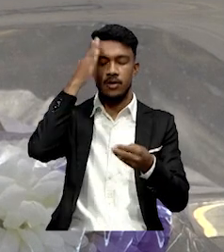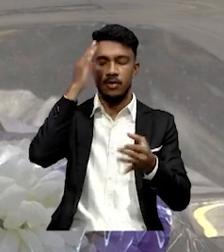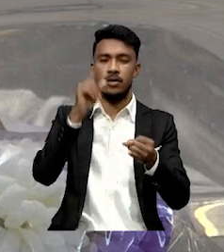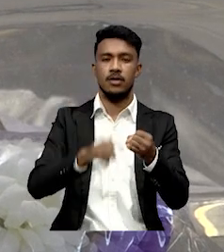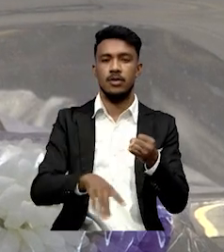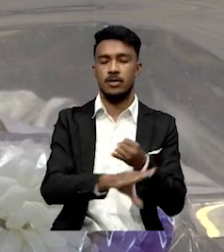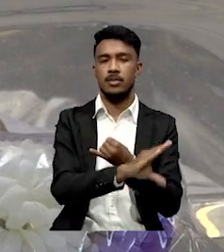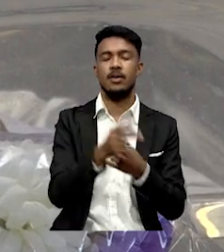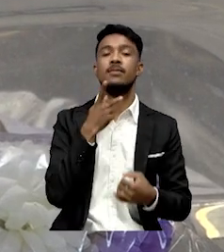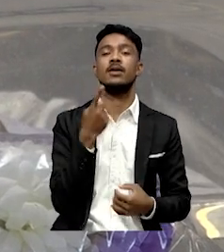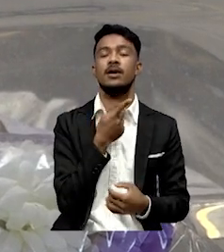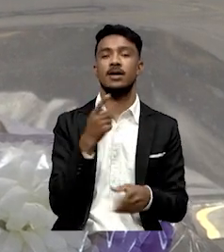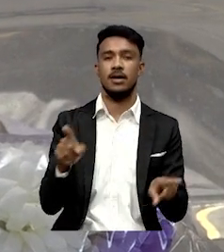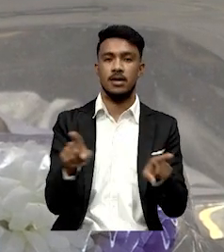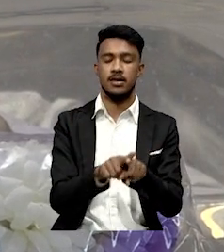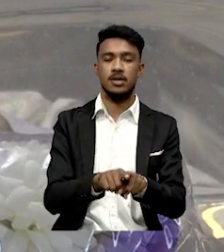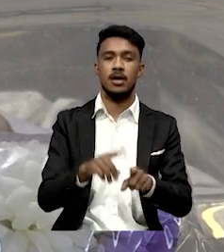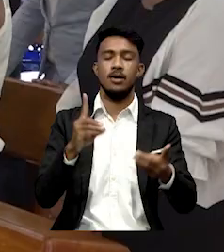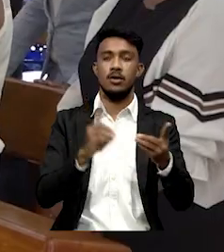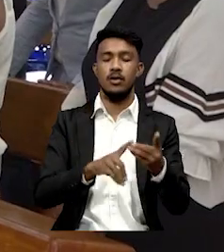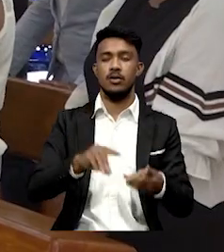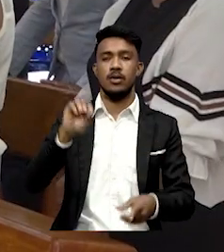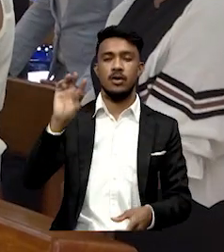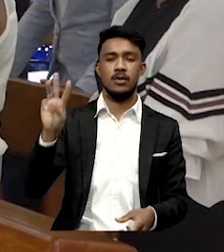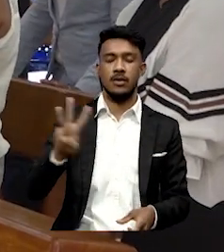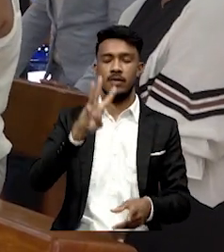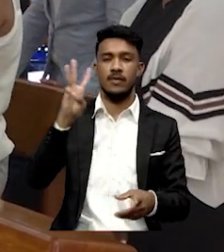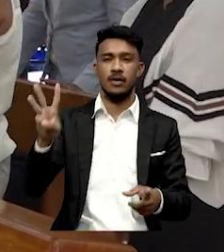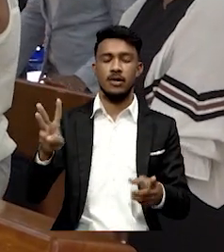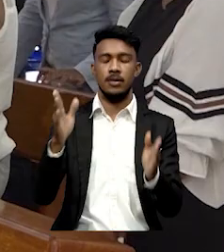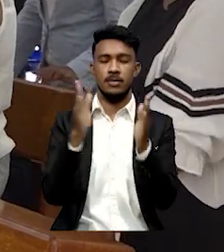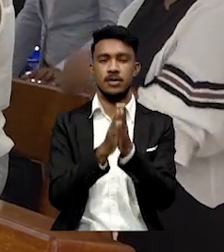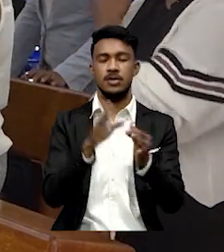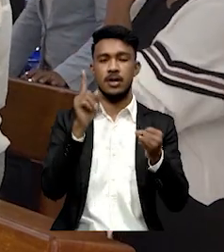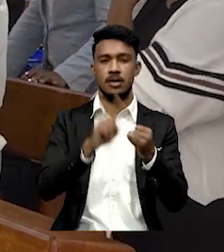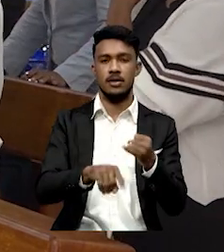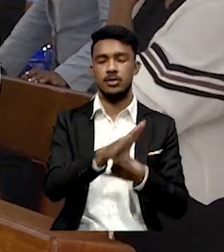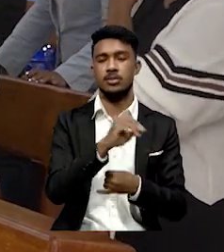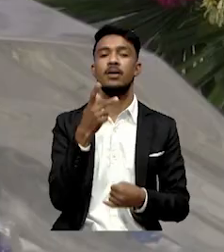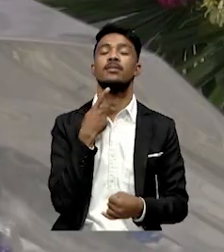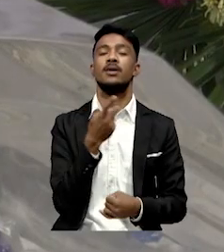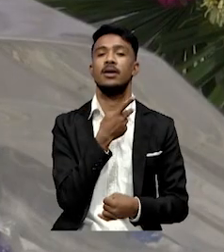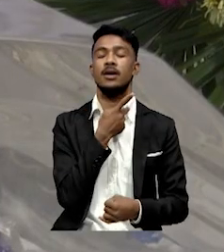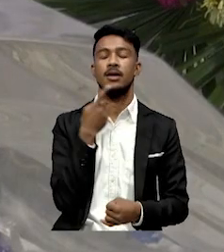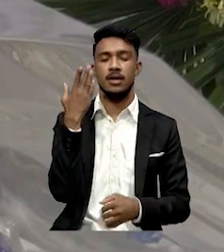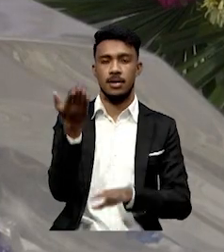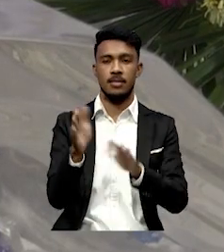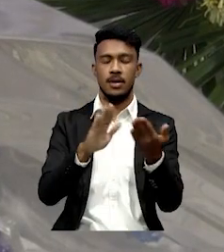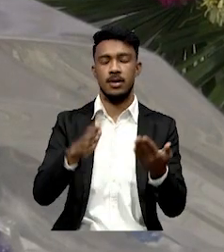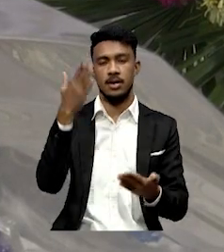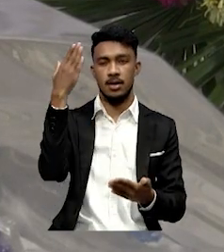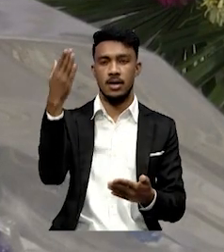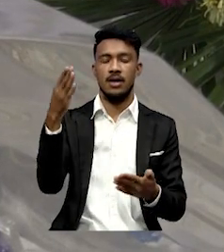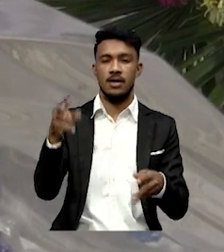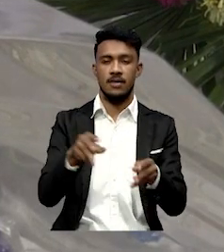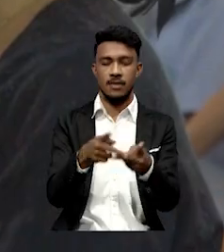Baltazar Pires Hanesan, lorong quarta-feira ohing, celebra Missa Icus ba Diácono Baltazar Pires, SDB, nia Isim Mate, e a